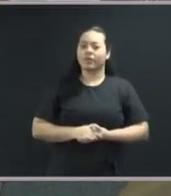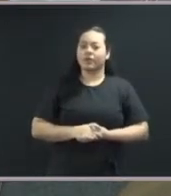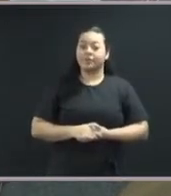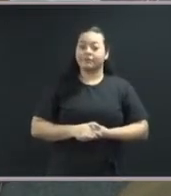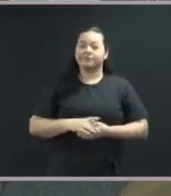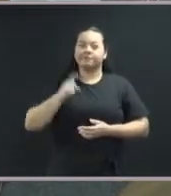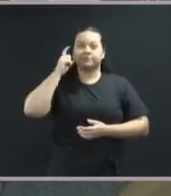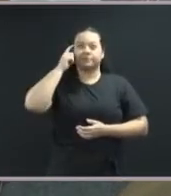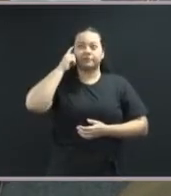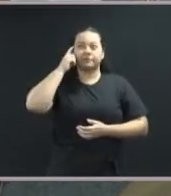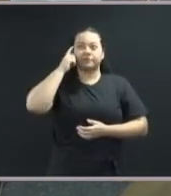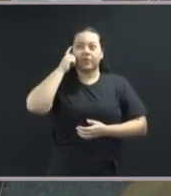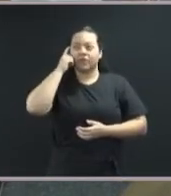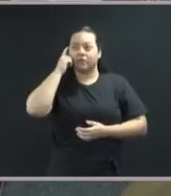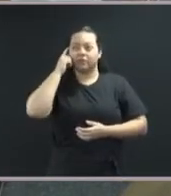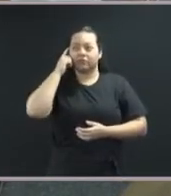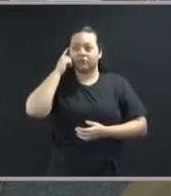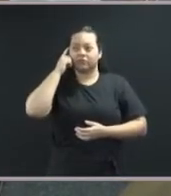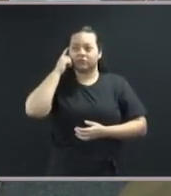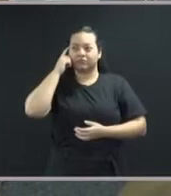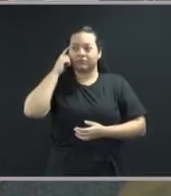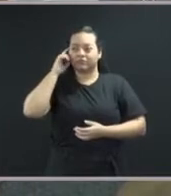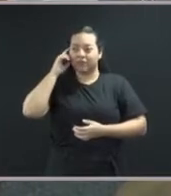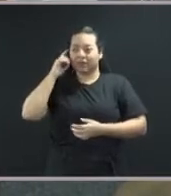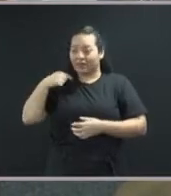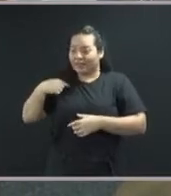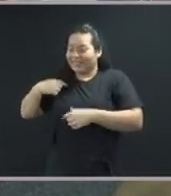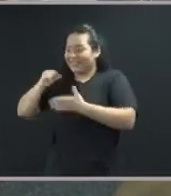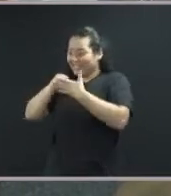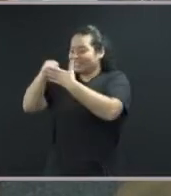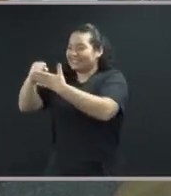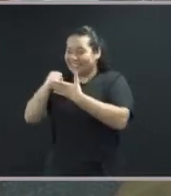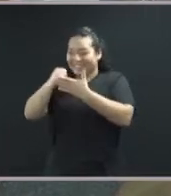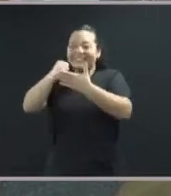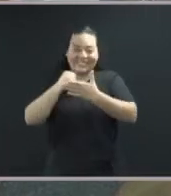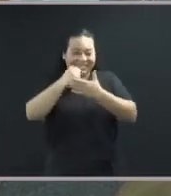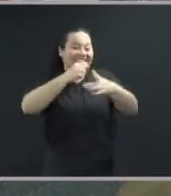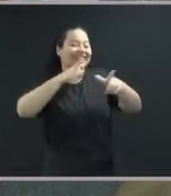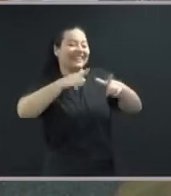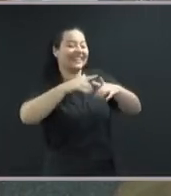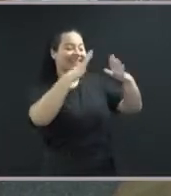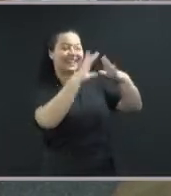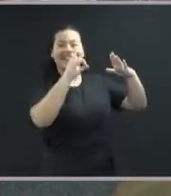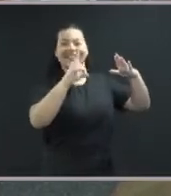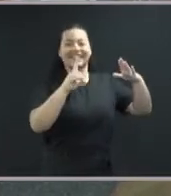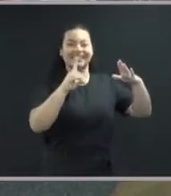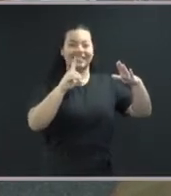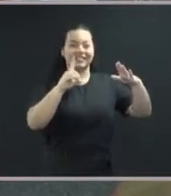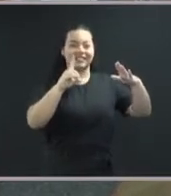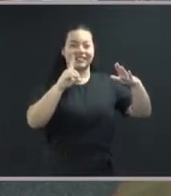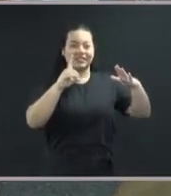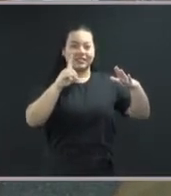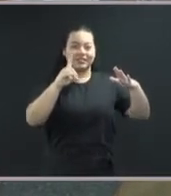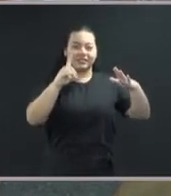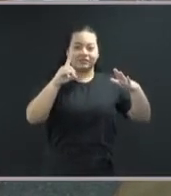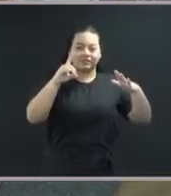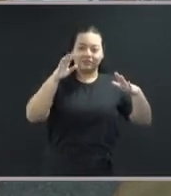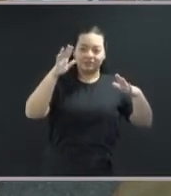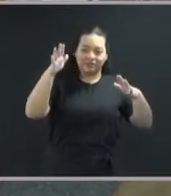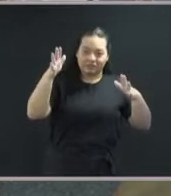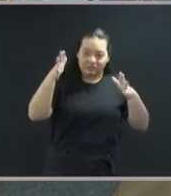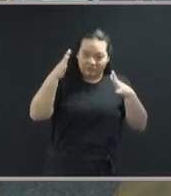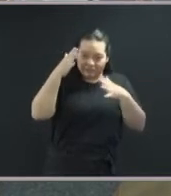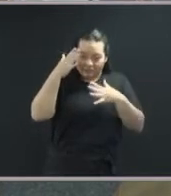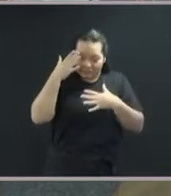fica pensando: ninguém está me enxergando, eu não tenho... Poxa, quem eu sou? Meu irmão, existem duas coisas que você